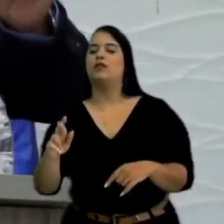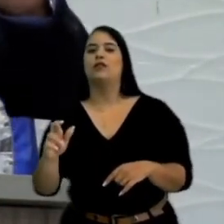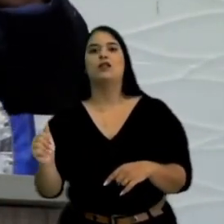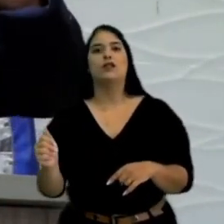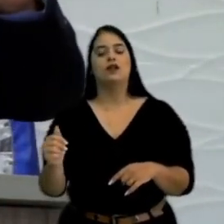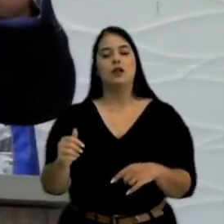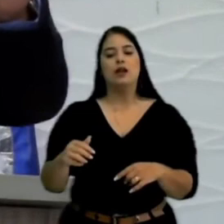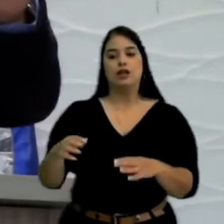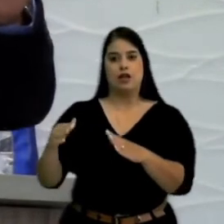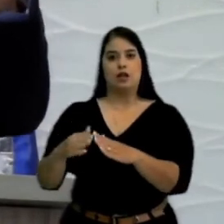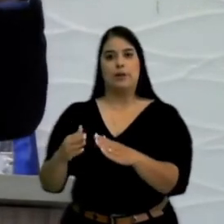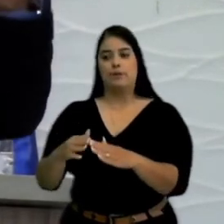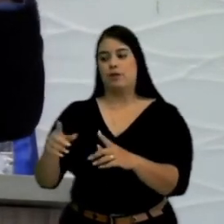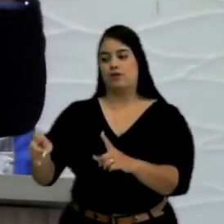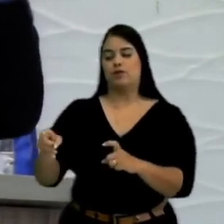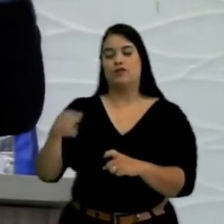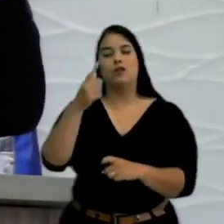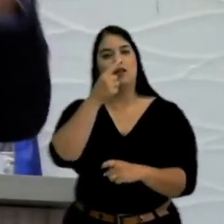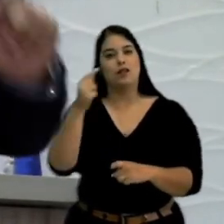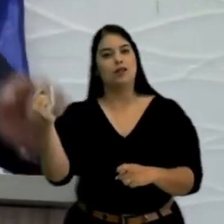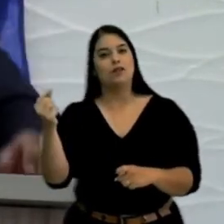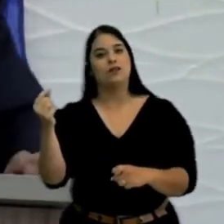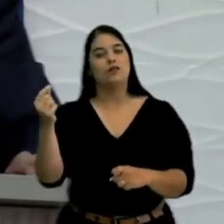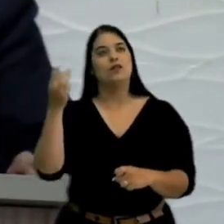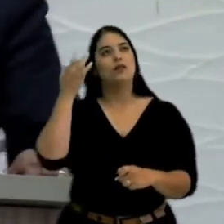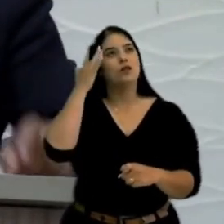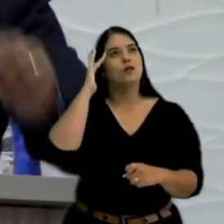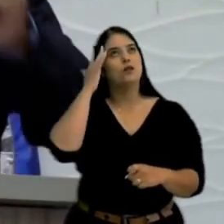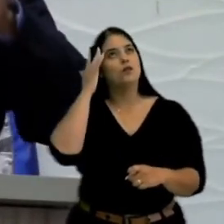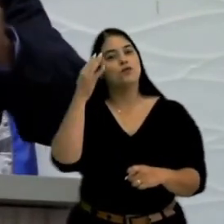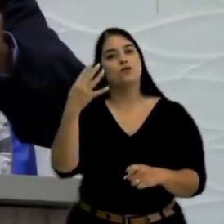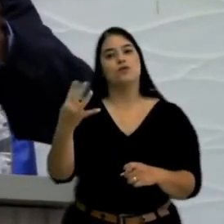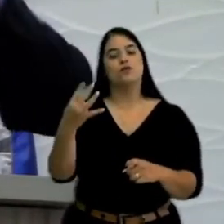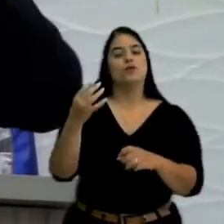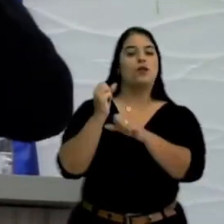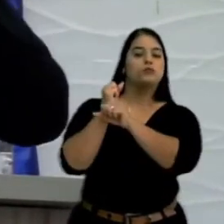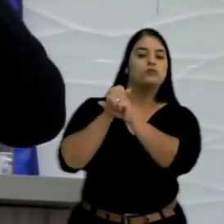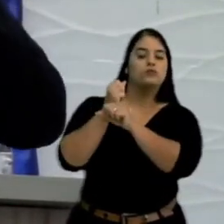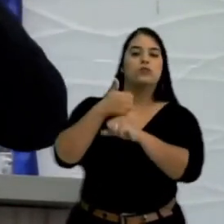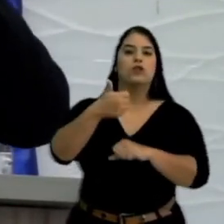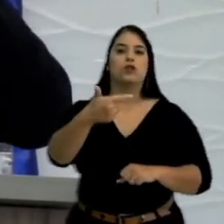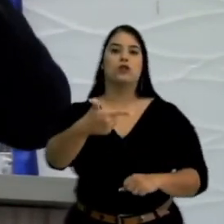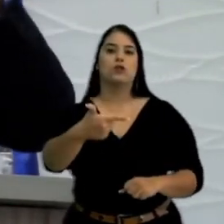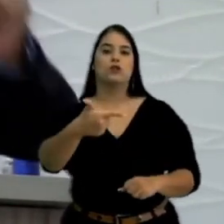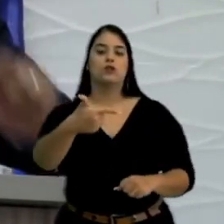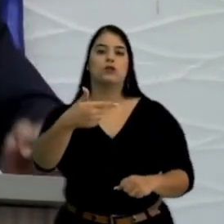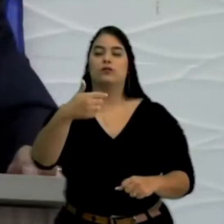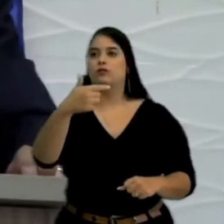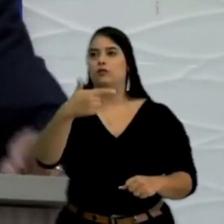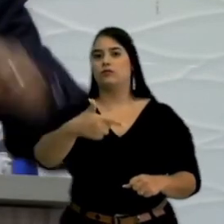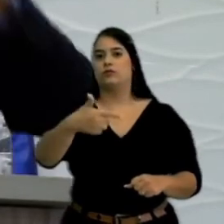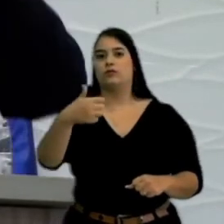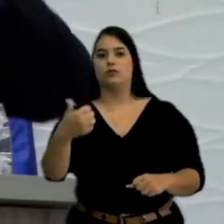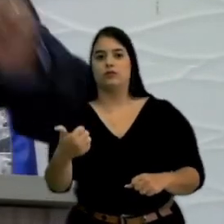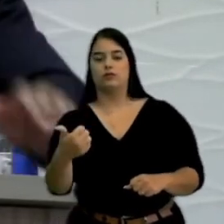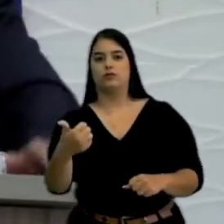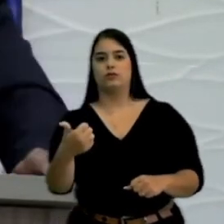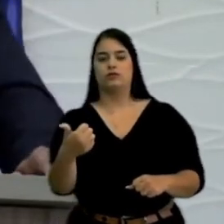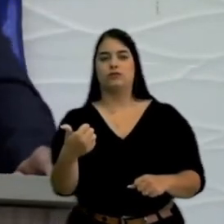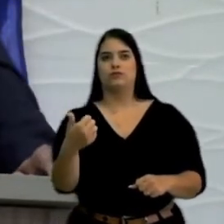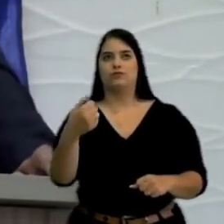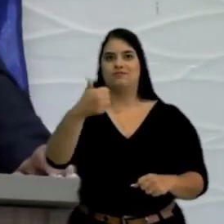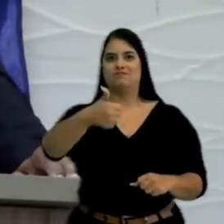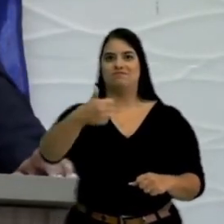tem, acho que há 4 anos atrás, 12 microbarragens que ele trouxe através do